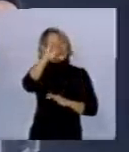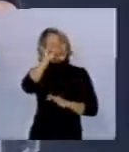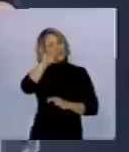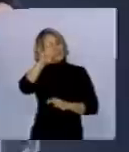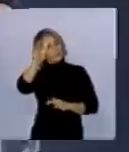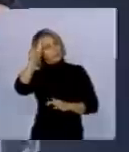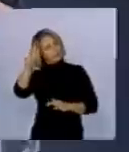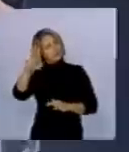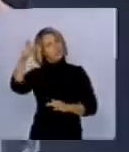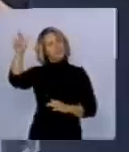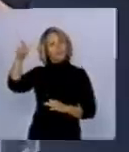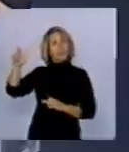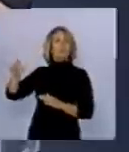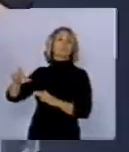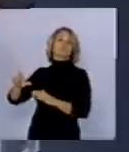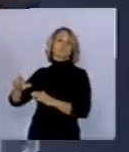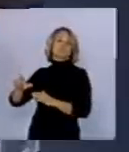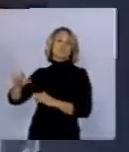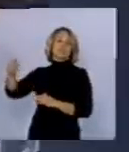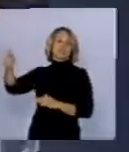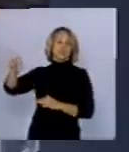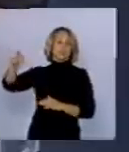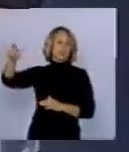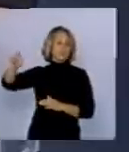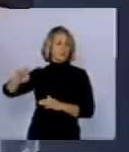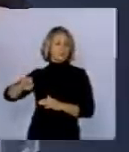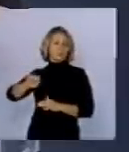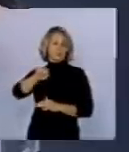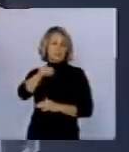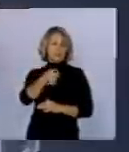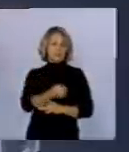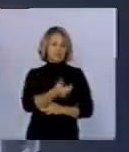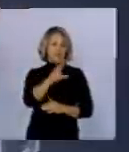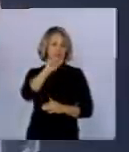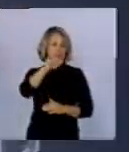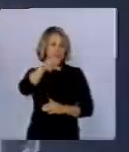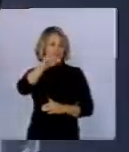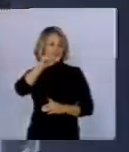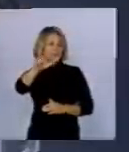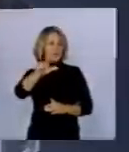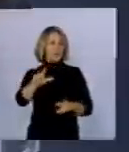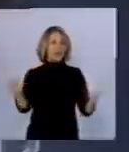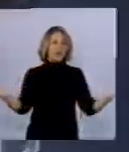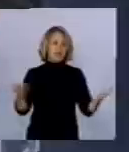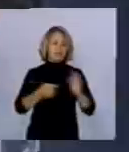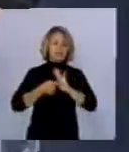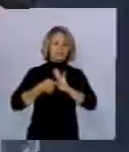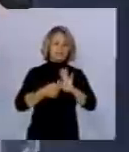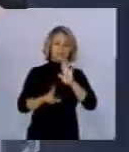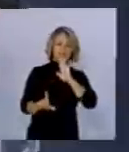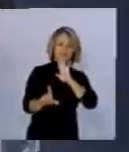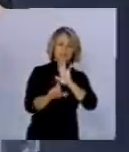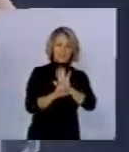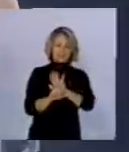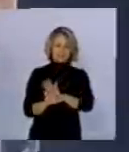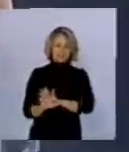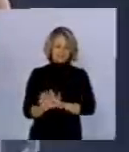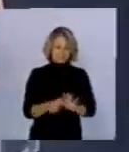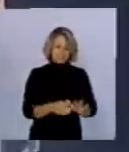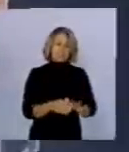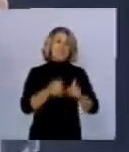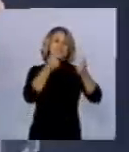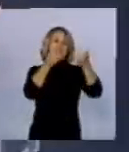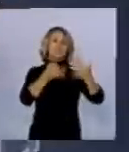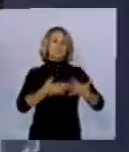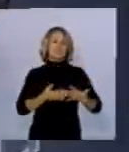Record eu queria fazer alguns comentários eh sobre alguns aspectos da lei que a gente vê